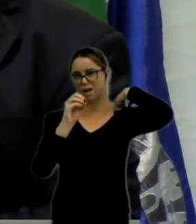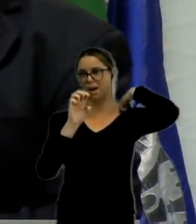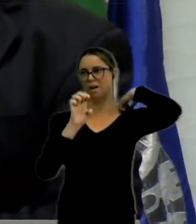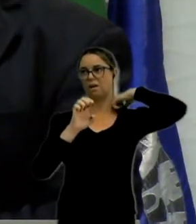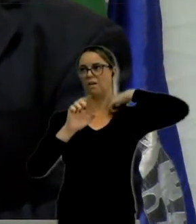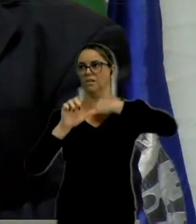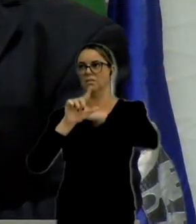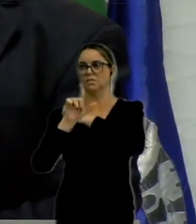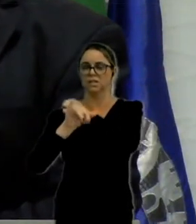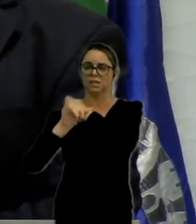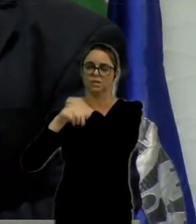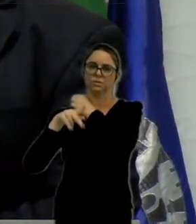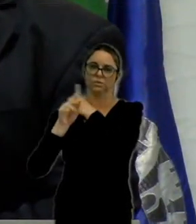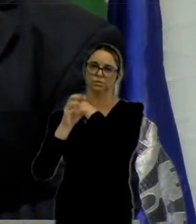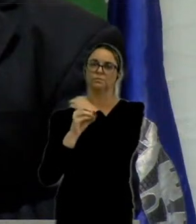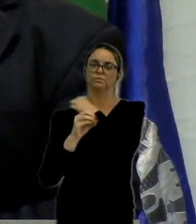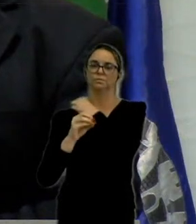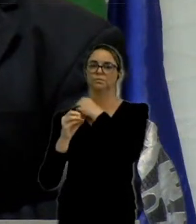naquele dia.